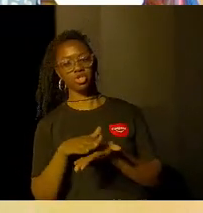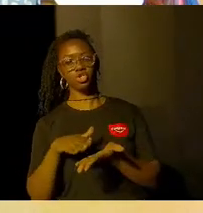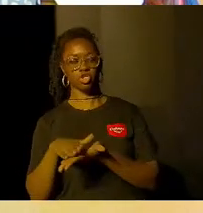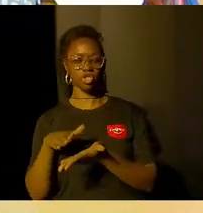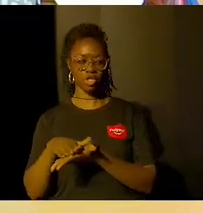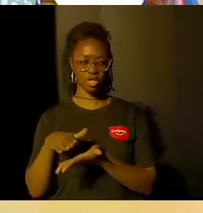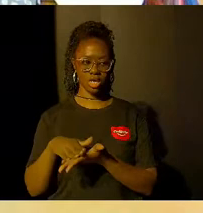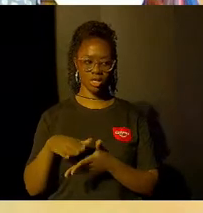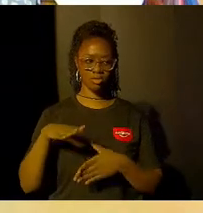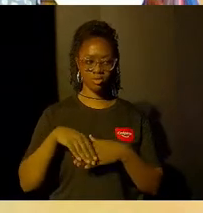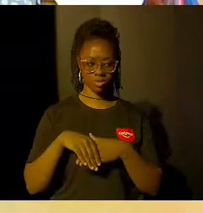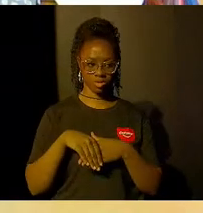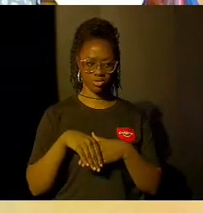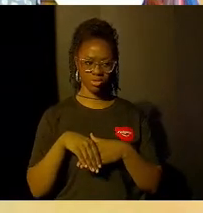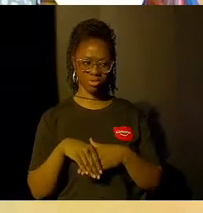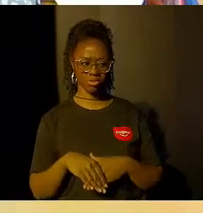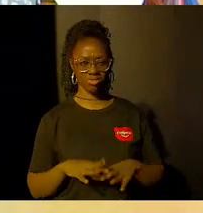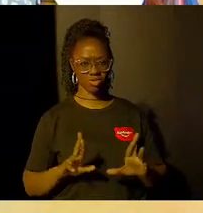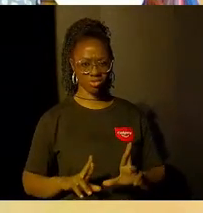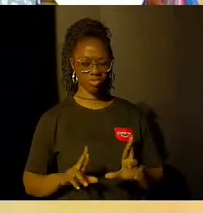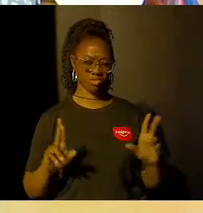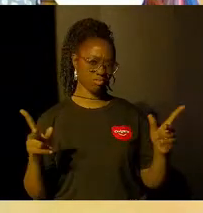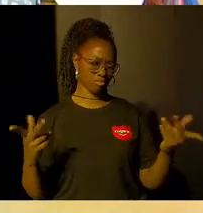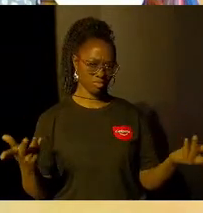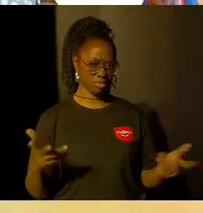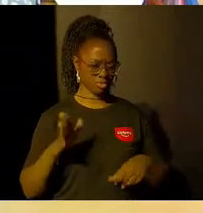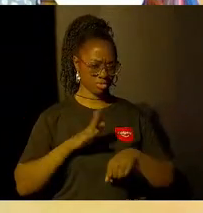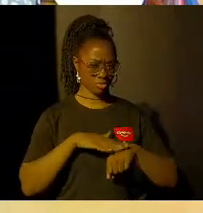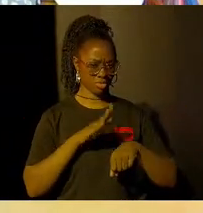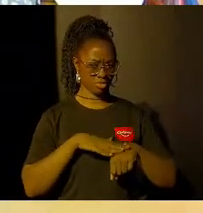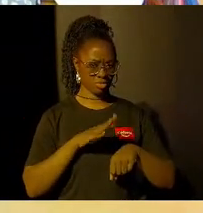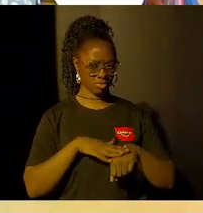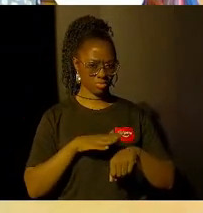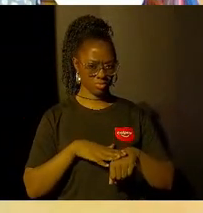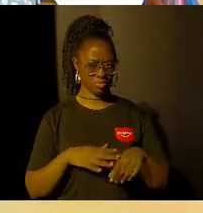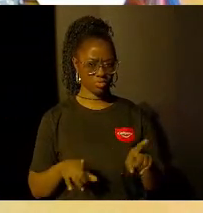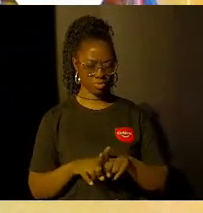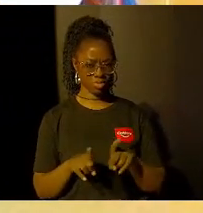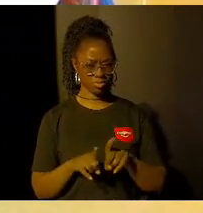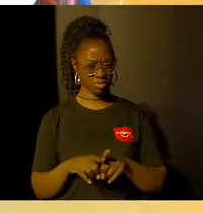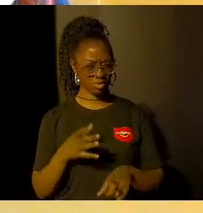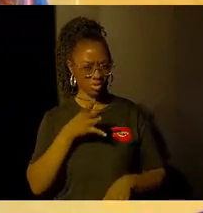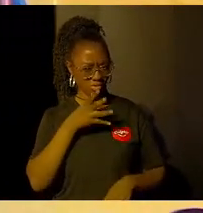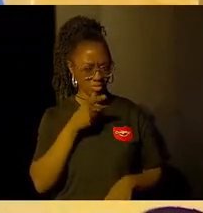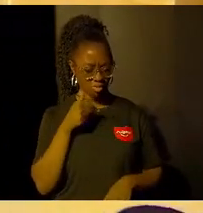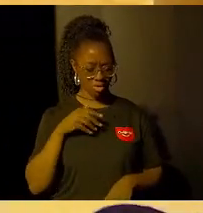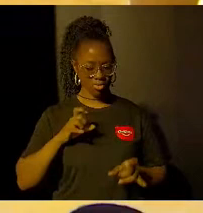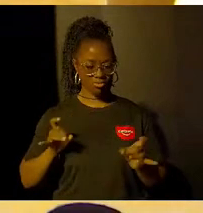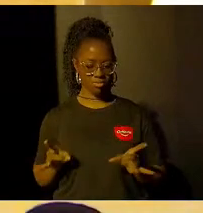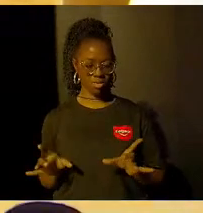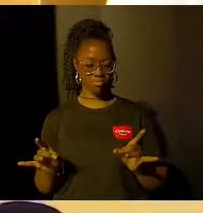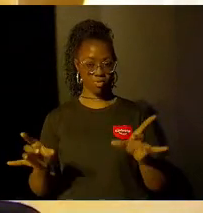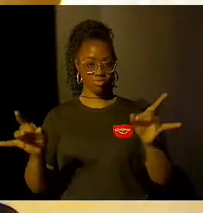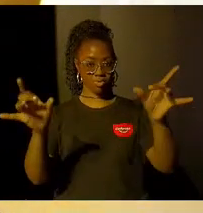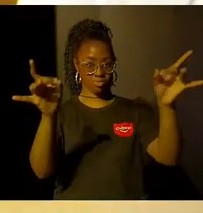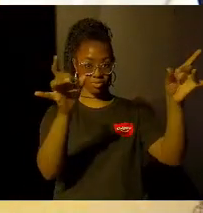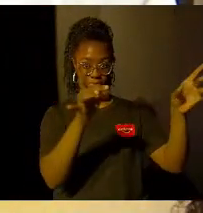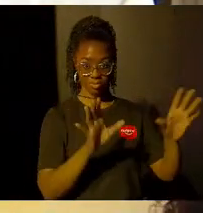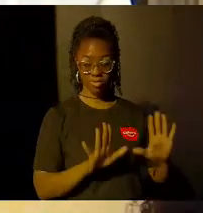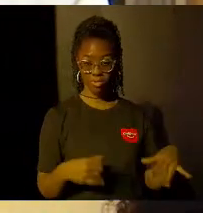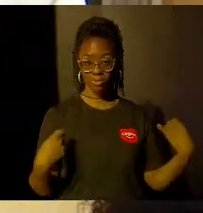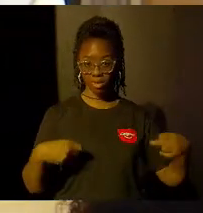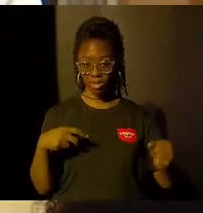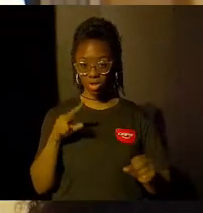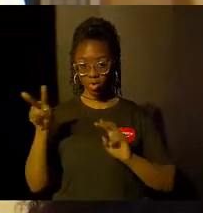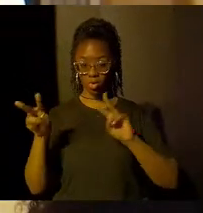né demora um tempo ainda para chegar no grande mercado mas também a gente precisa olhar tipo